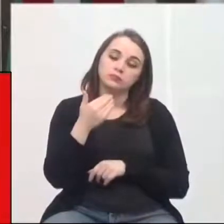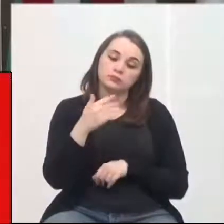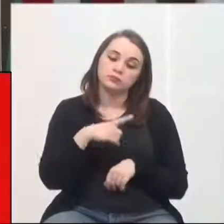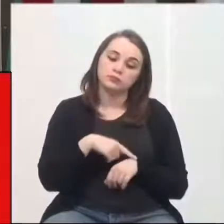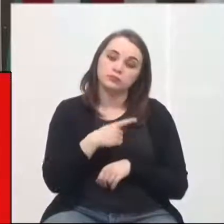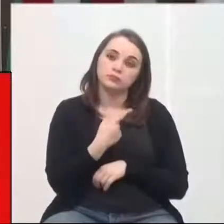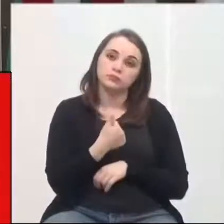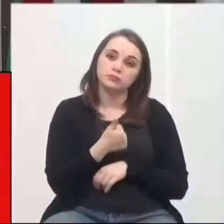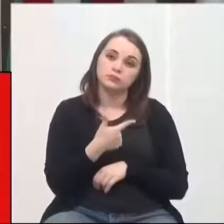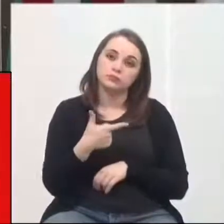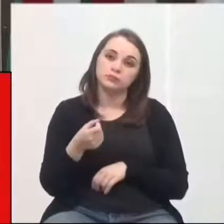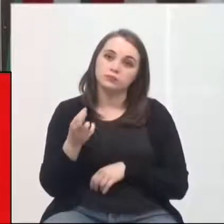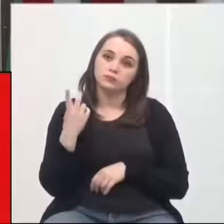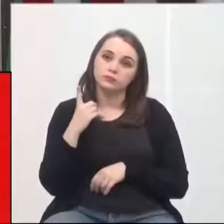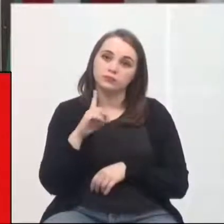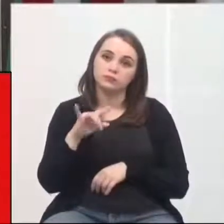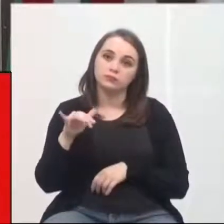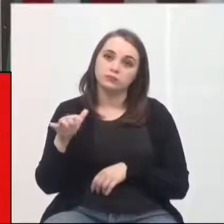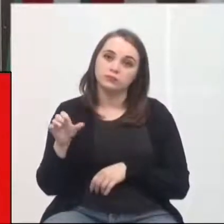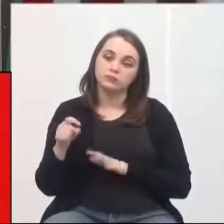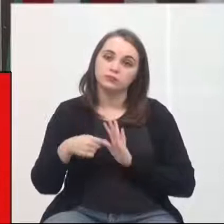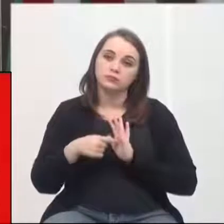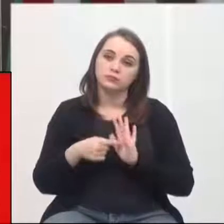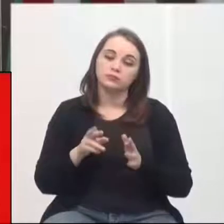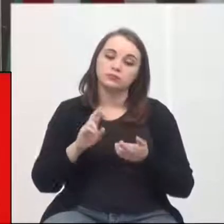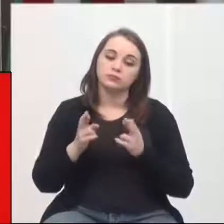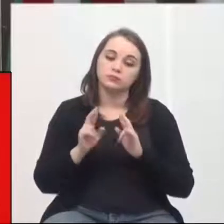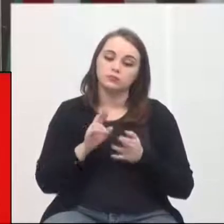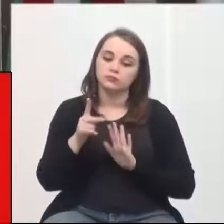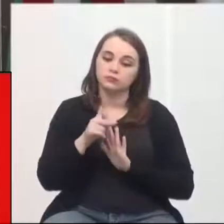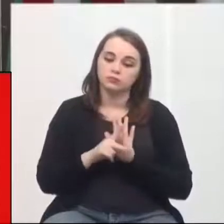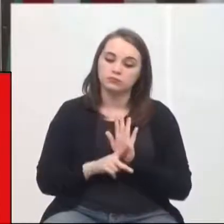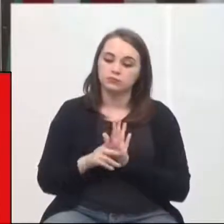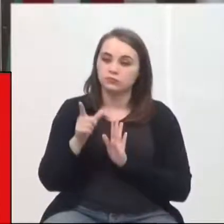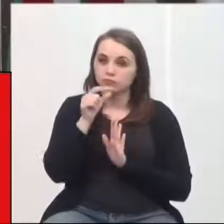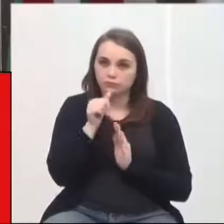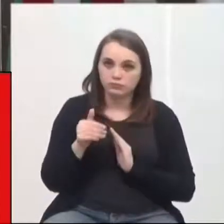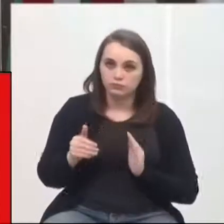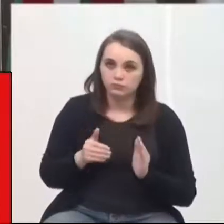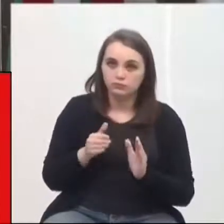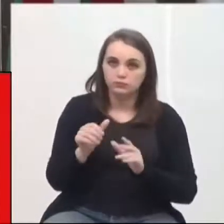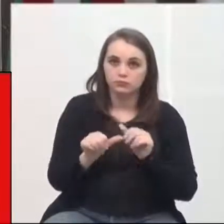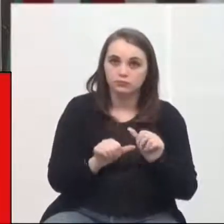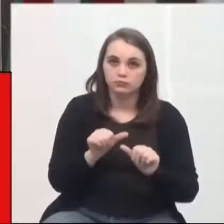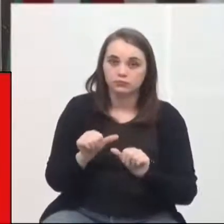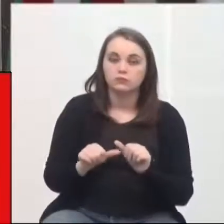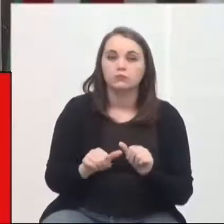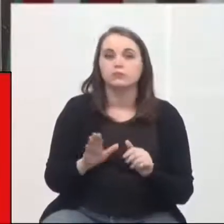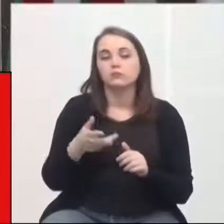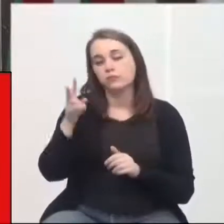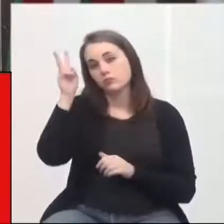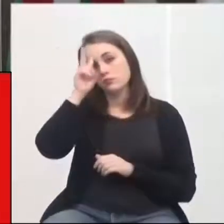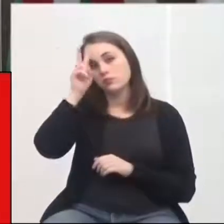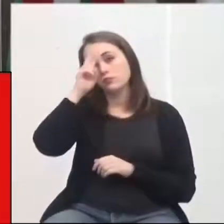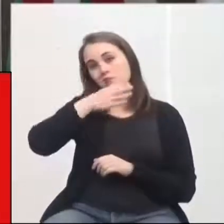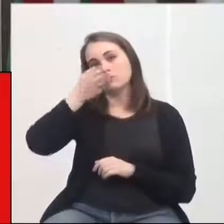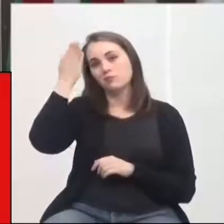dias para apresentar um PRAD em relação àquele desassoreamento daquele rio, que já vem de um histórico